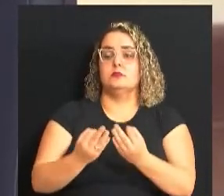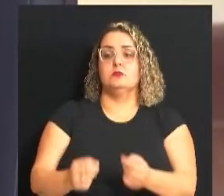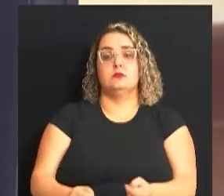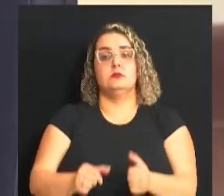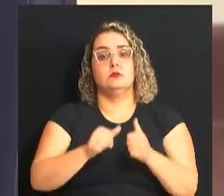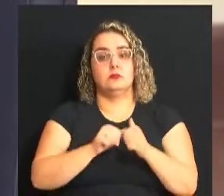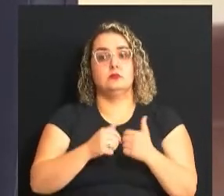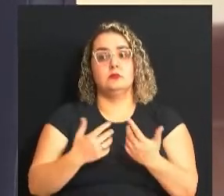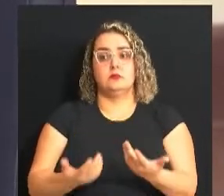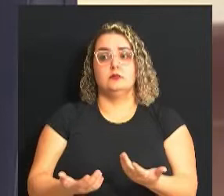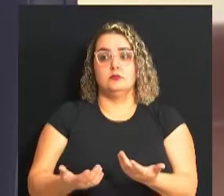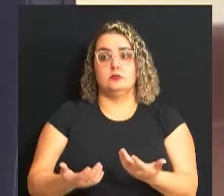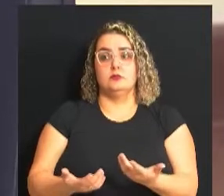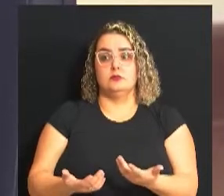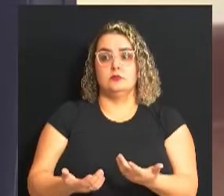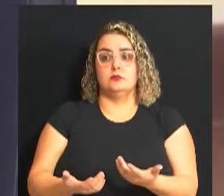ela